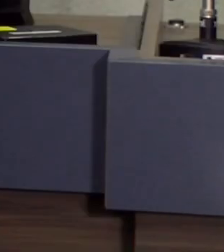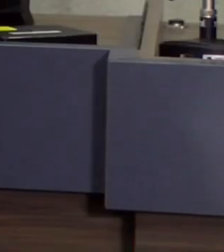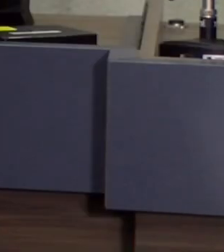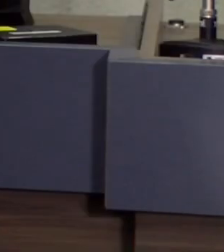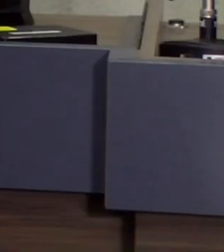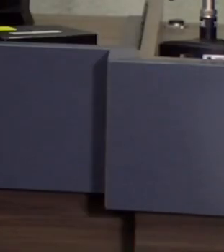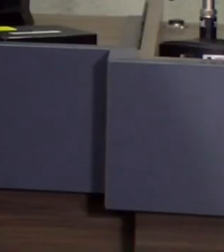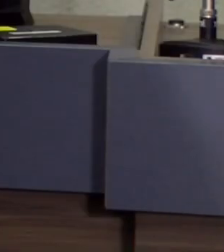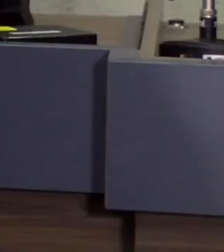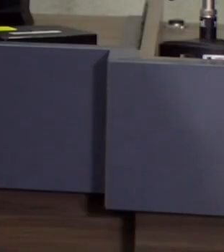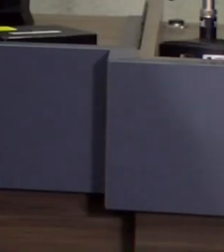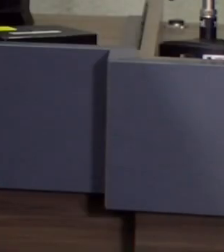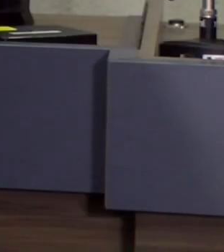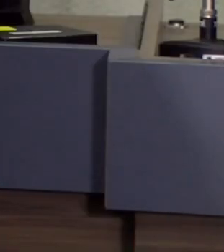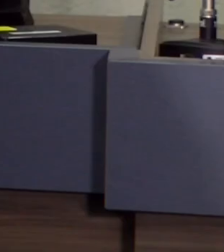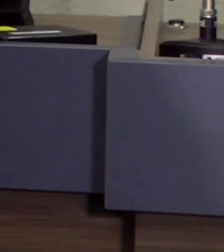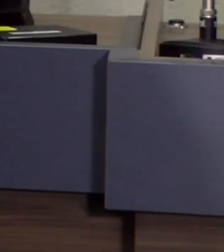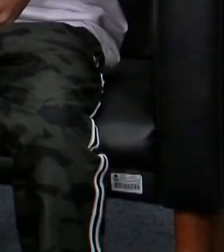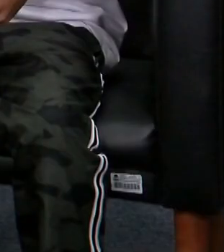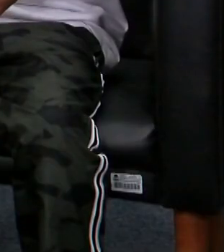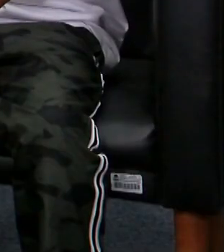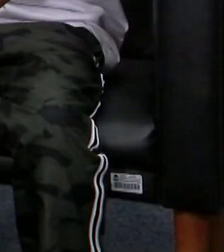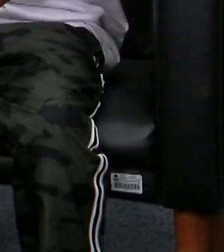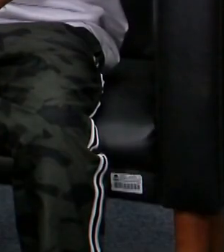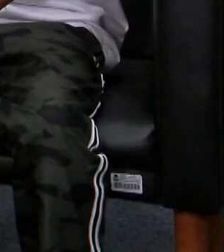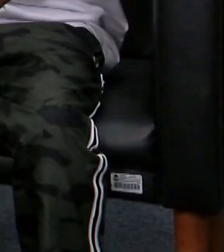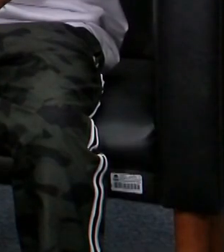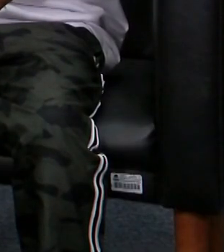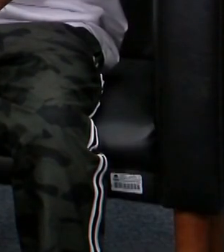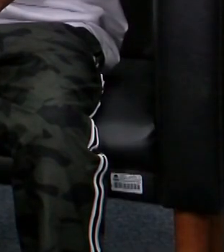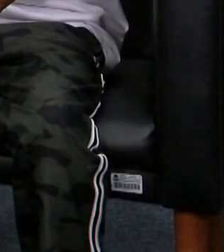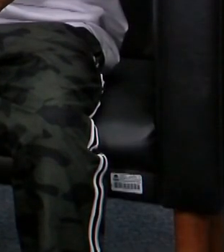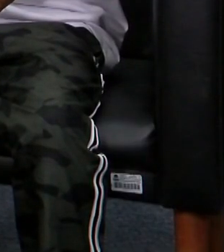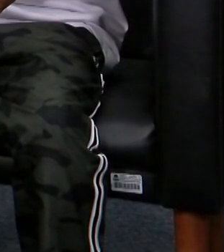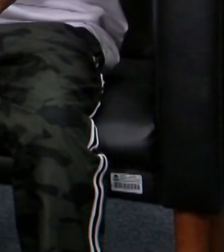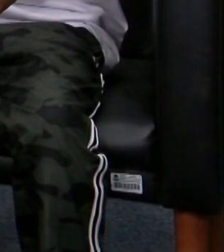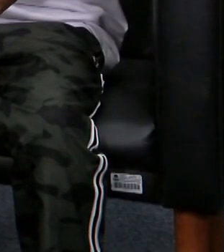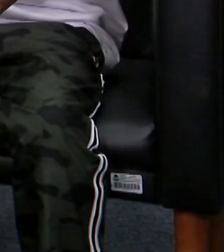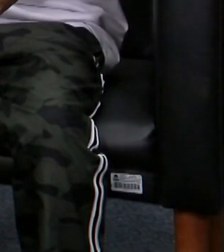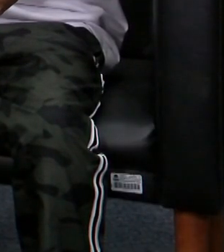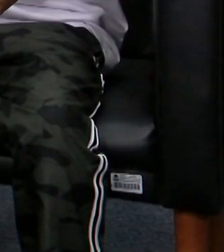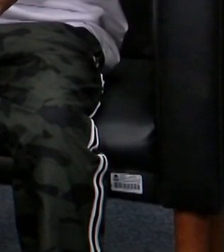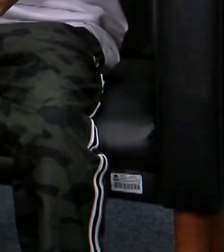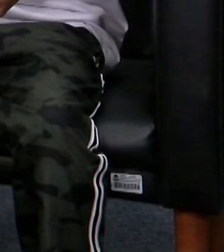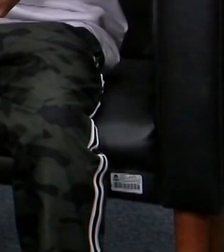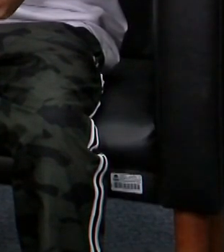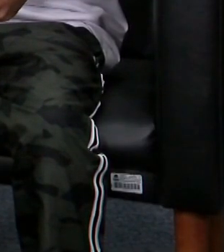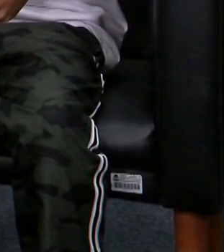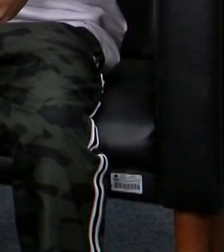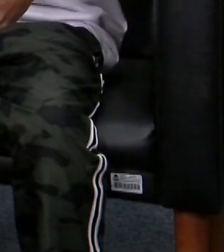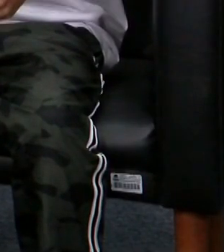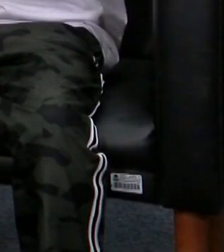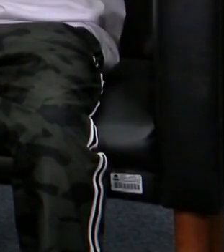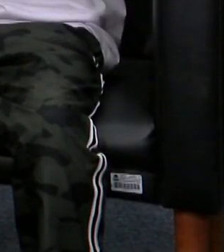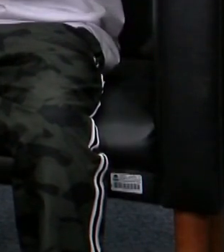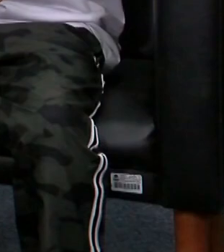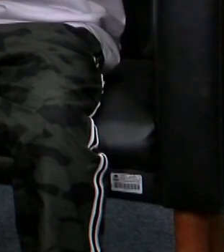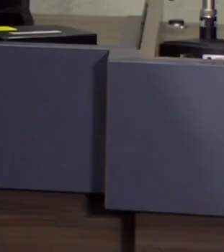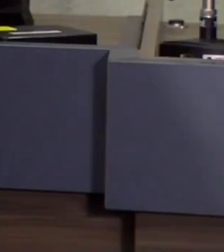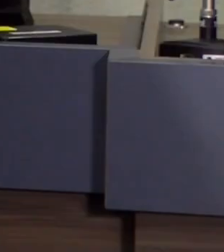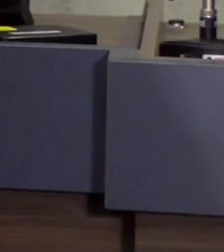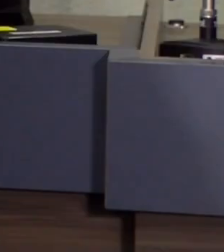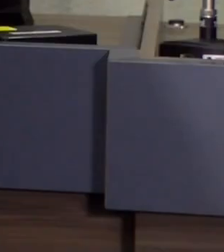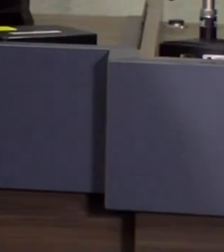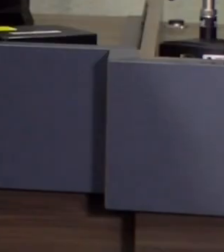hein? Aprovadinho, tranquilinho. Vamos dar uma pausa agora sobre indicações? Queria que a gente falasse um pouquinho, voltasse um pouquinho, só para falar